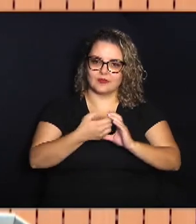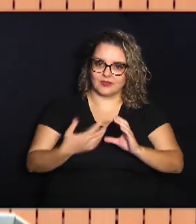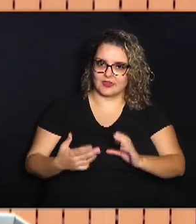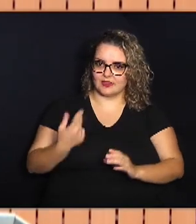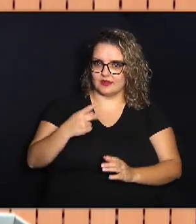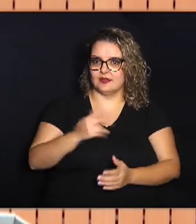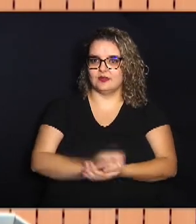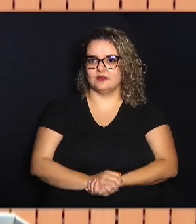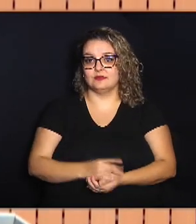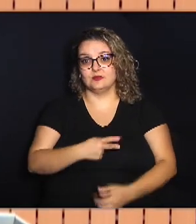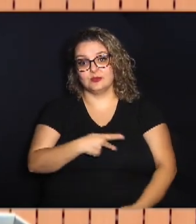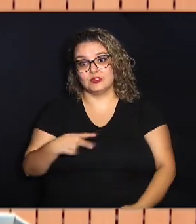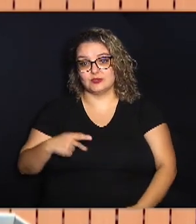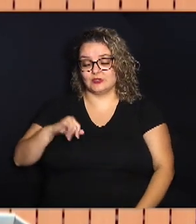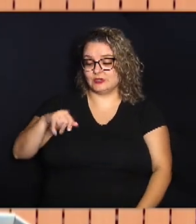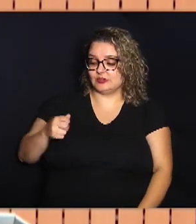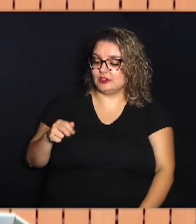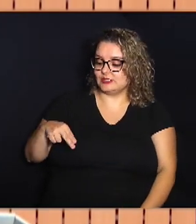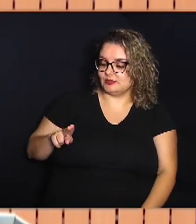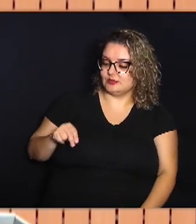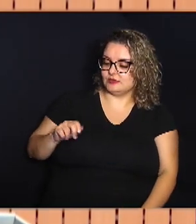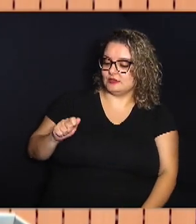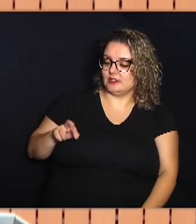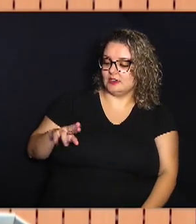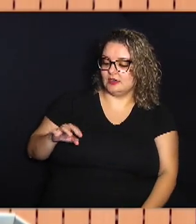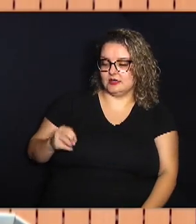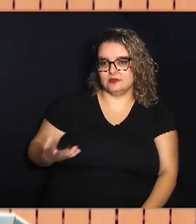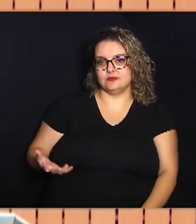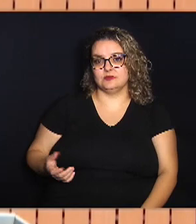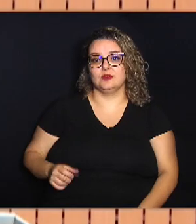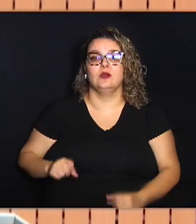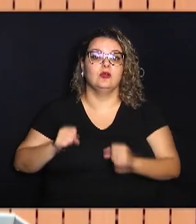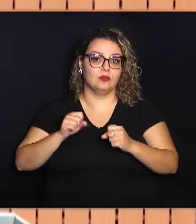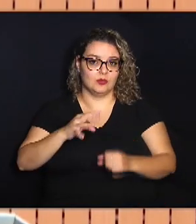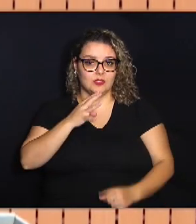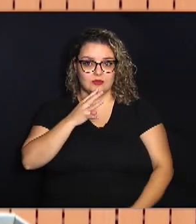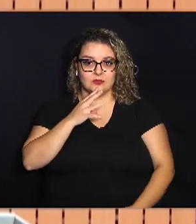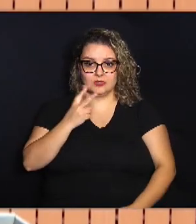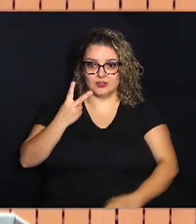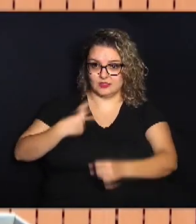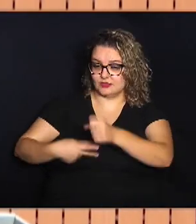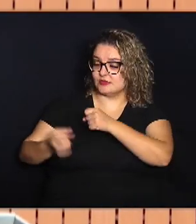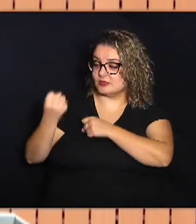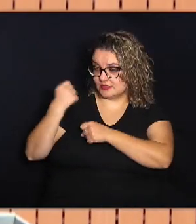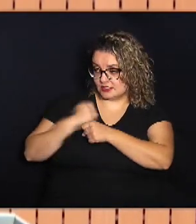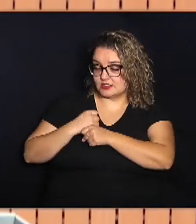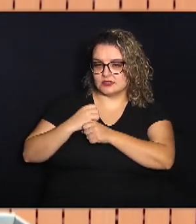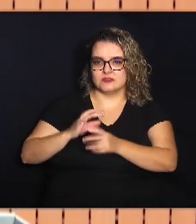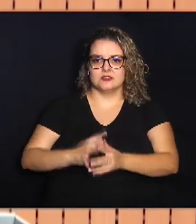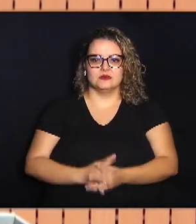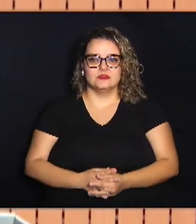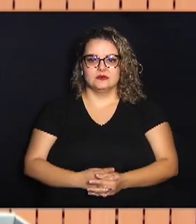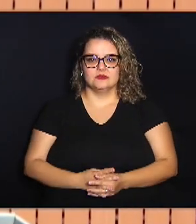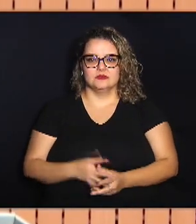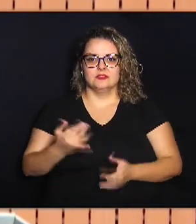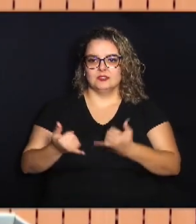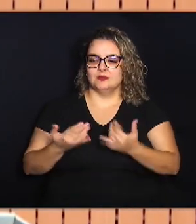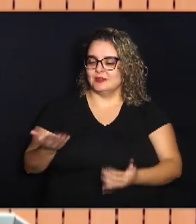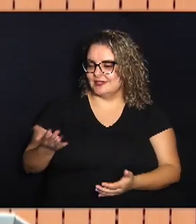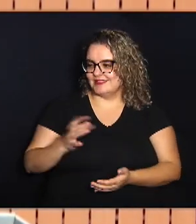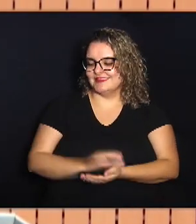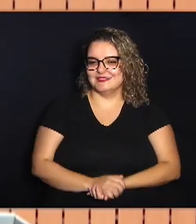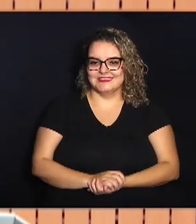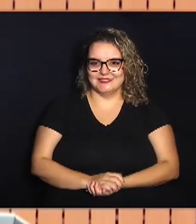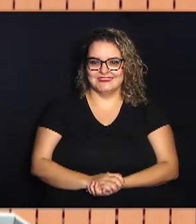O pastor Januário. Pastor Januário, eu pude conhecê-lo há uns 2 anos atrás, até brinquei com ele, né, a gente